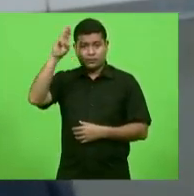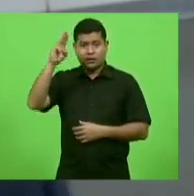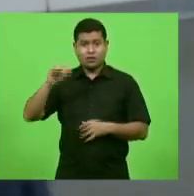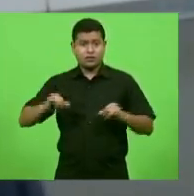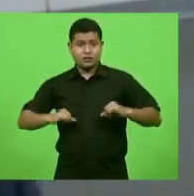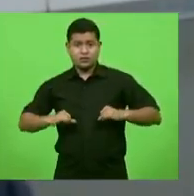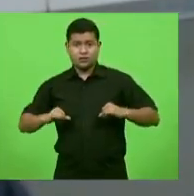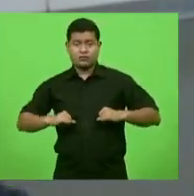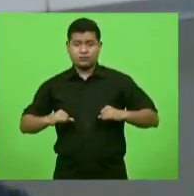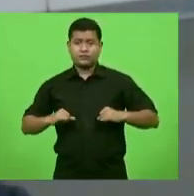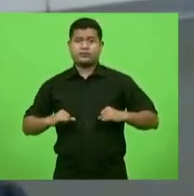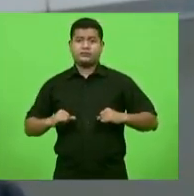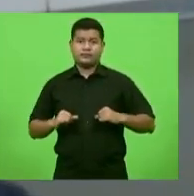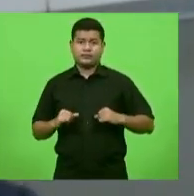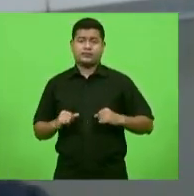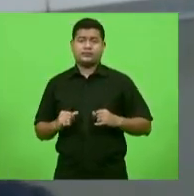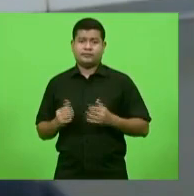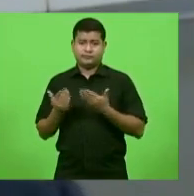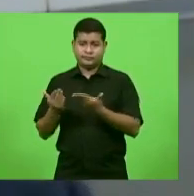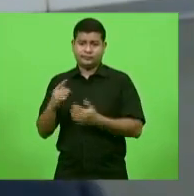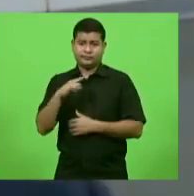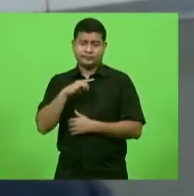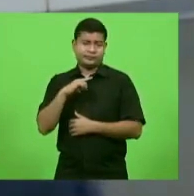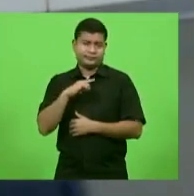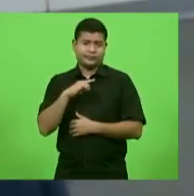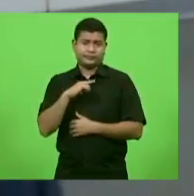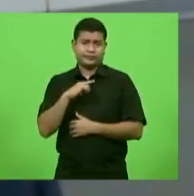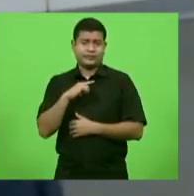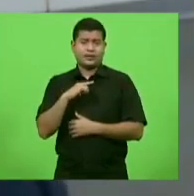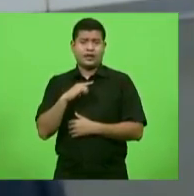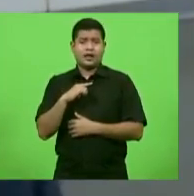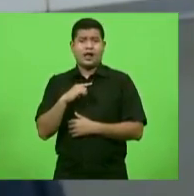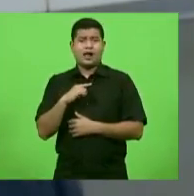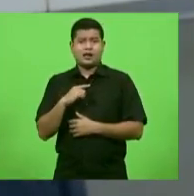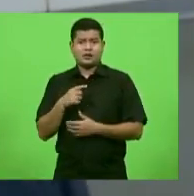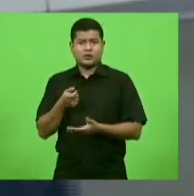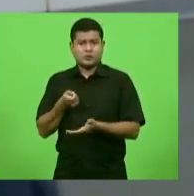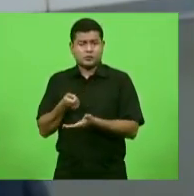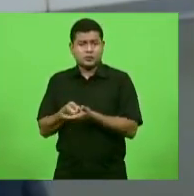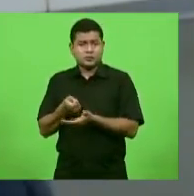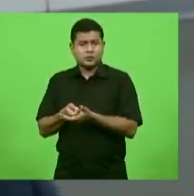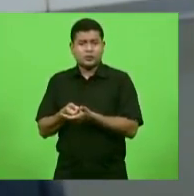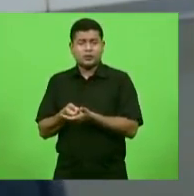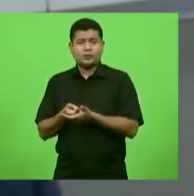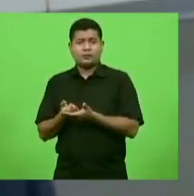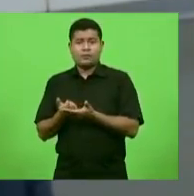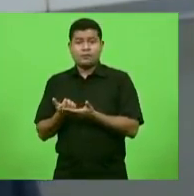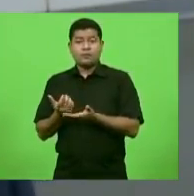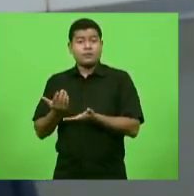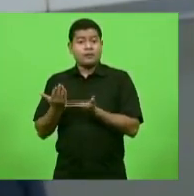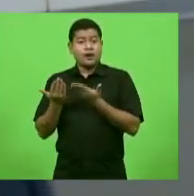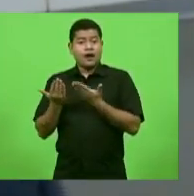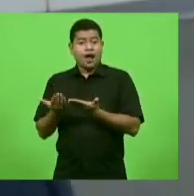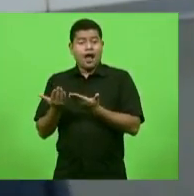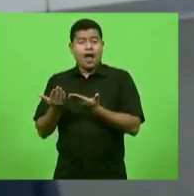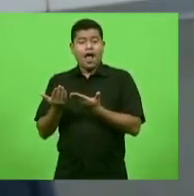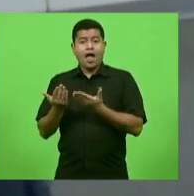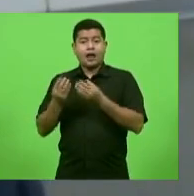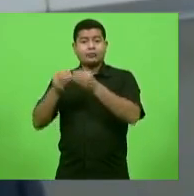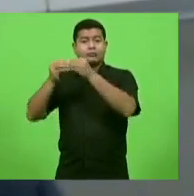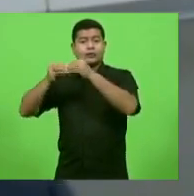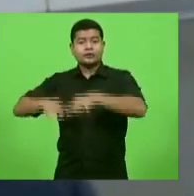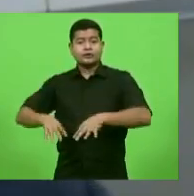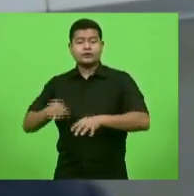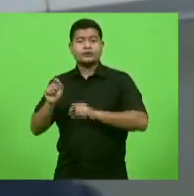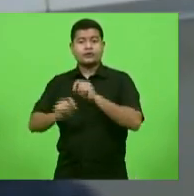e sofre de tal moléstia. A beleza, no entanto, de tal moléstia é que ela atinge